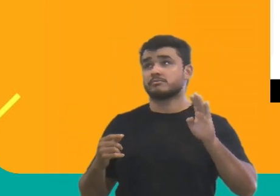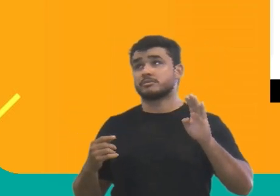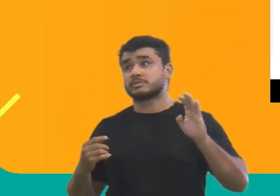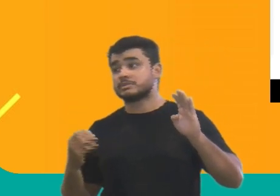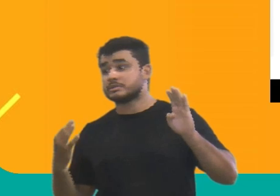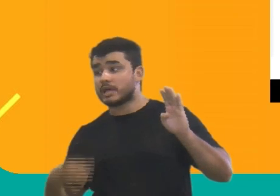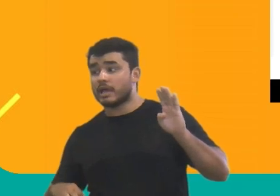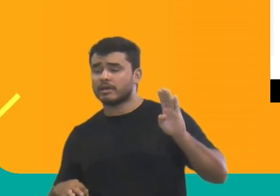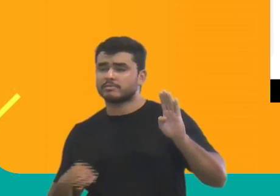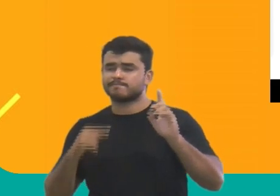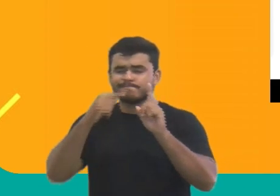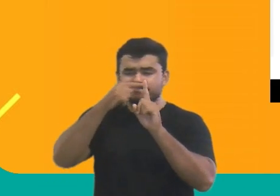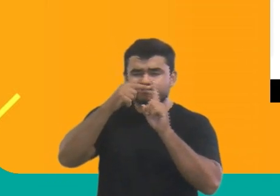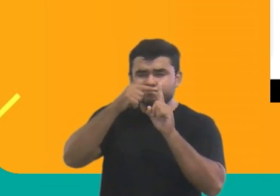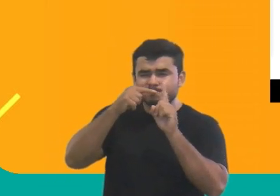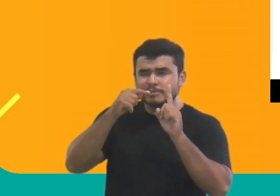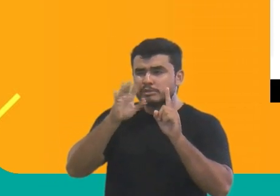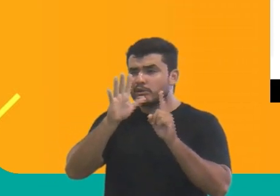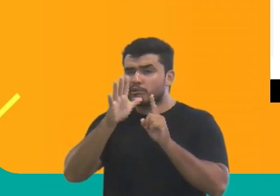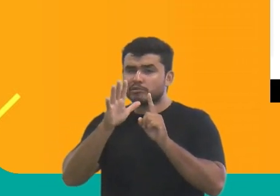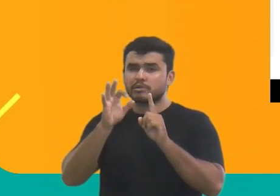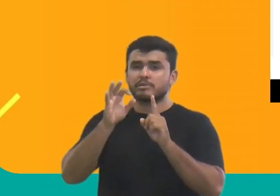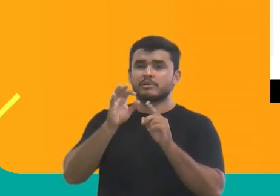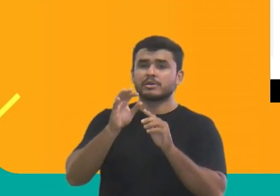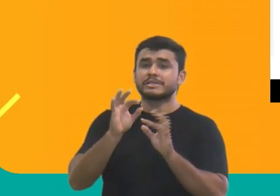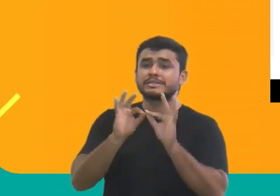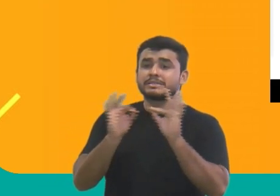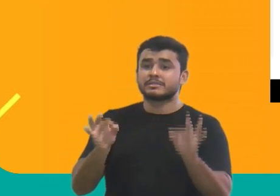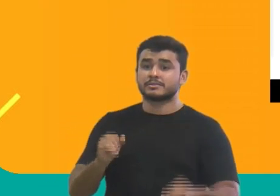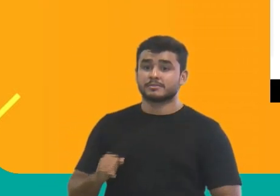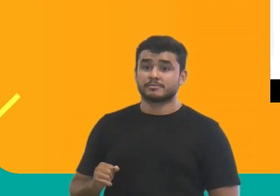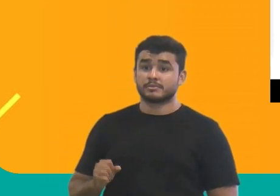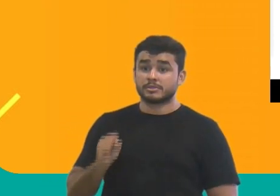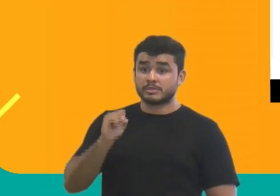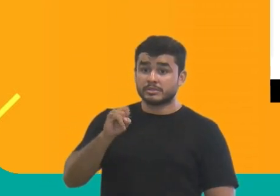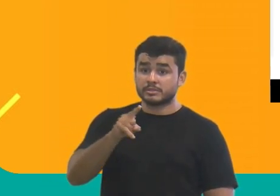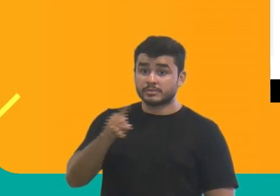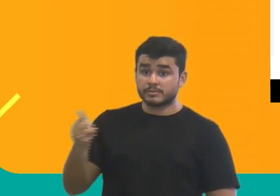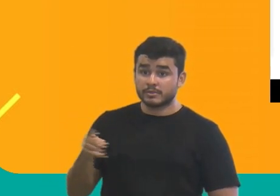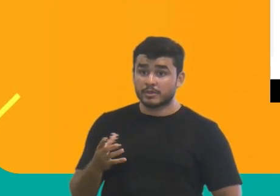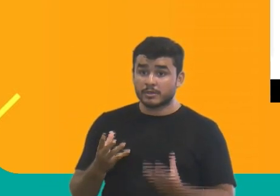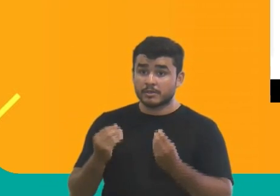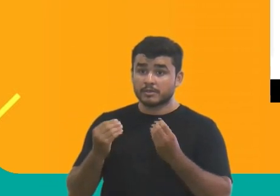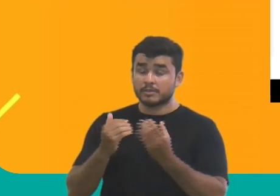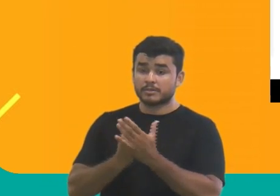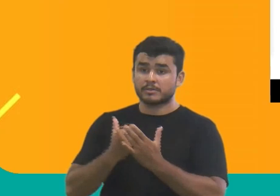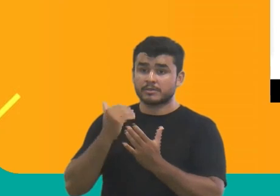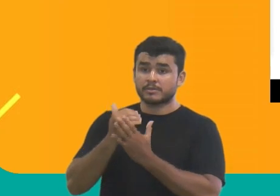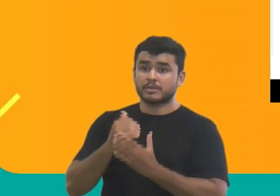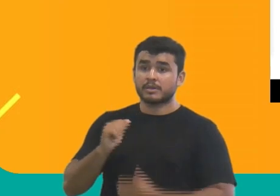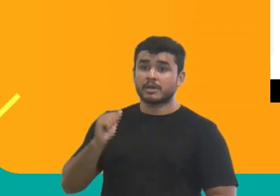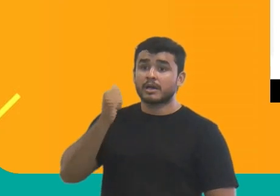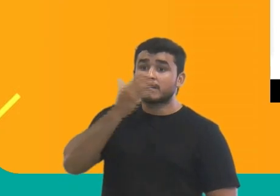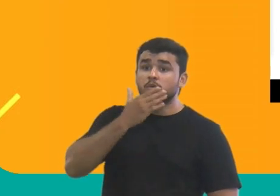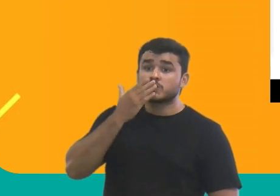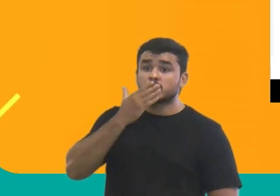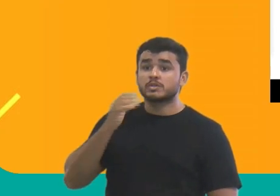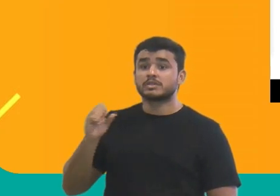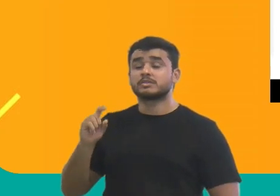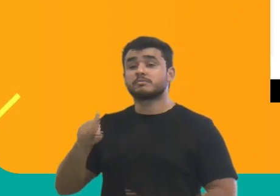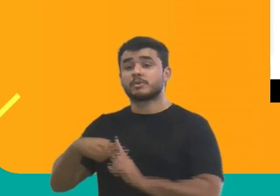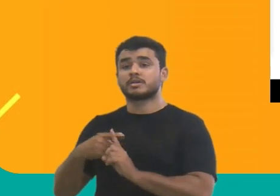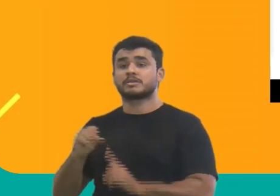Aí, o que, eu tenho? Se o soro caseiro for preparado com concentração muito superior de açúcar e sal, ele pode causar uma perda de